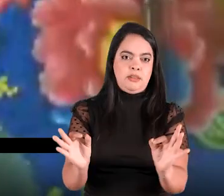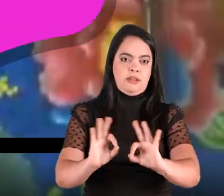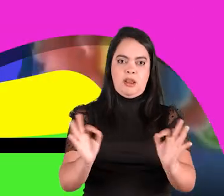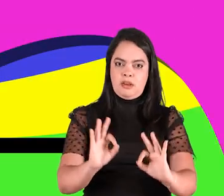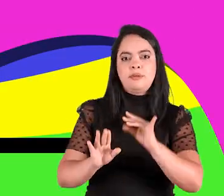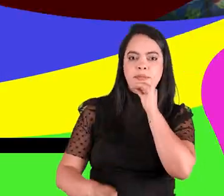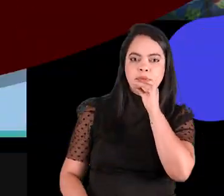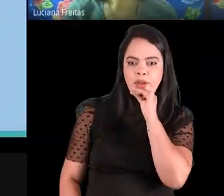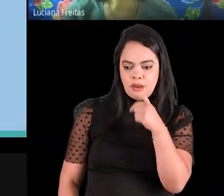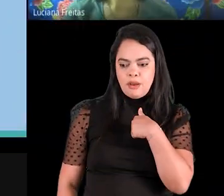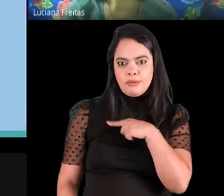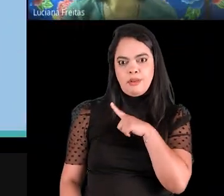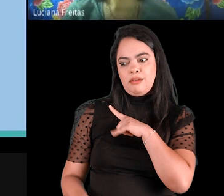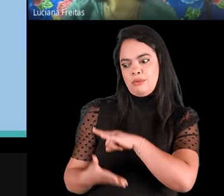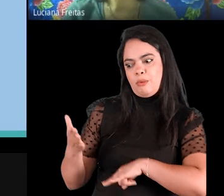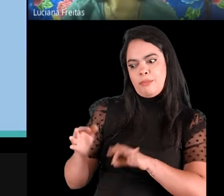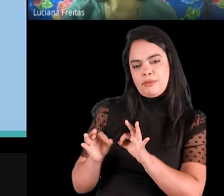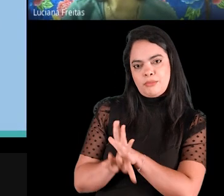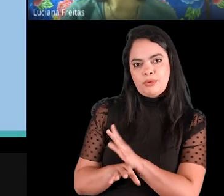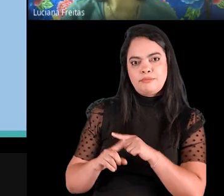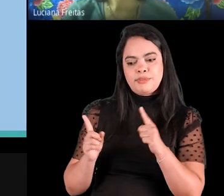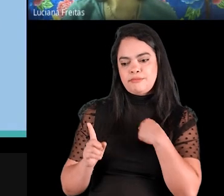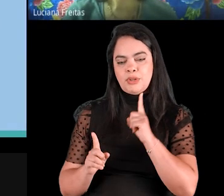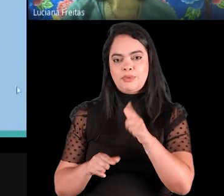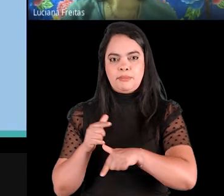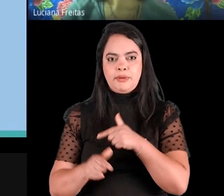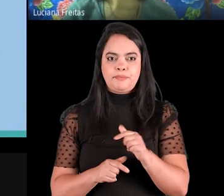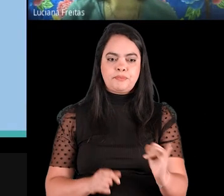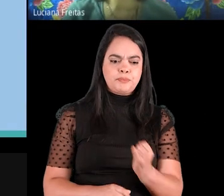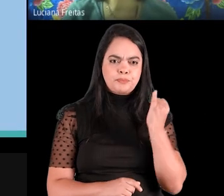esse cuidado. É importante a gente falar da janela de Libras, porque